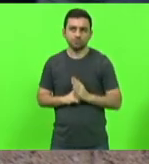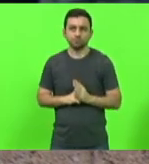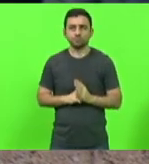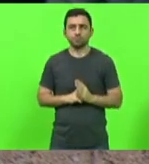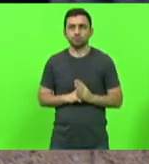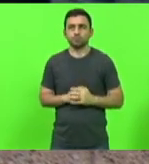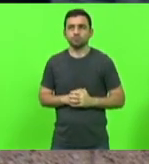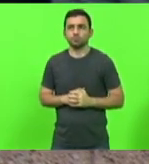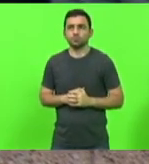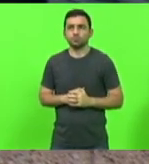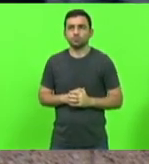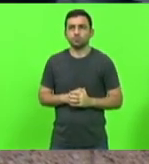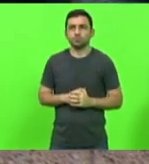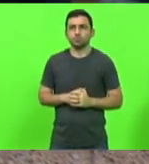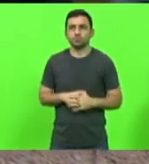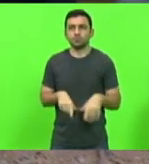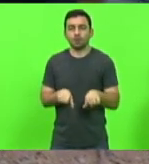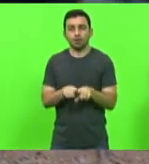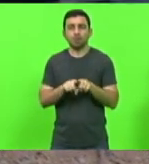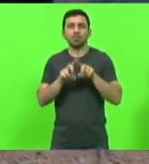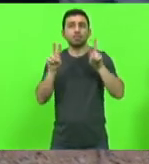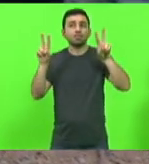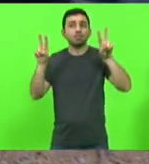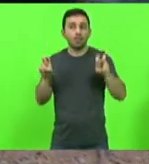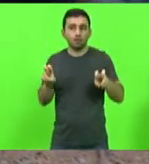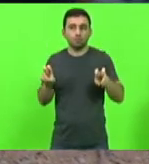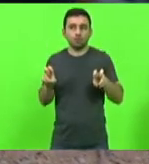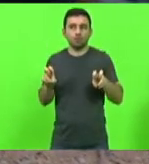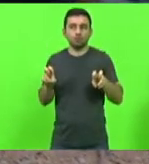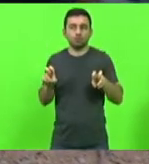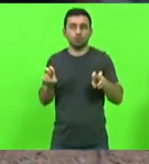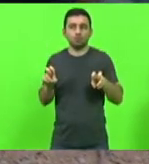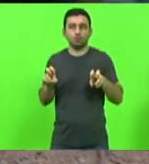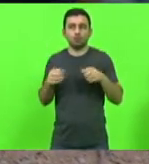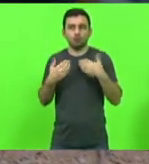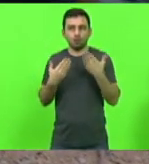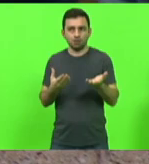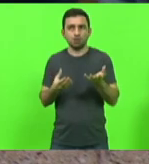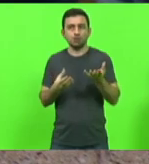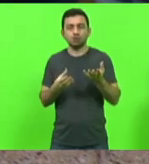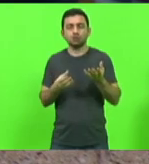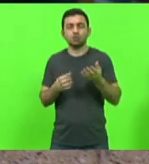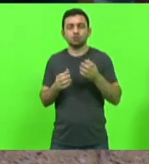que a questão do homescure é enfrentada no Supremo Tribunal Federal